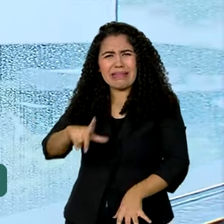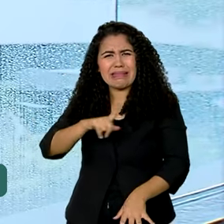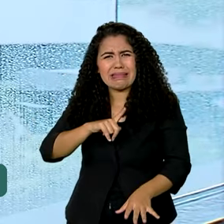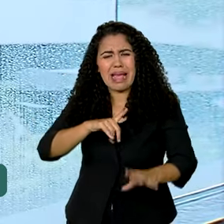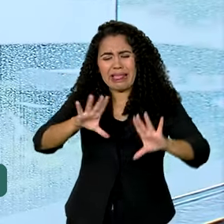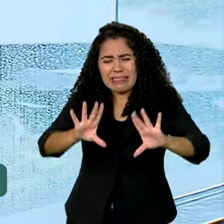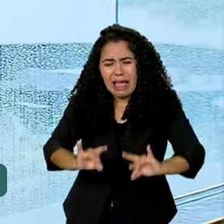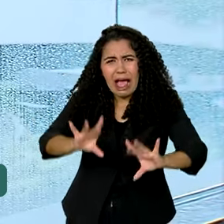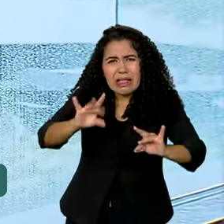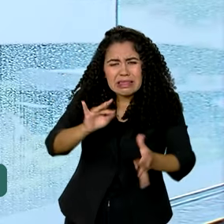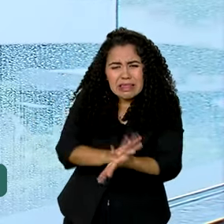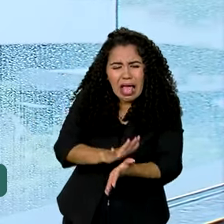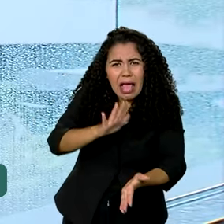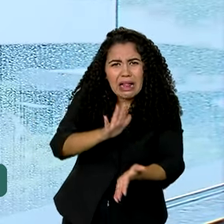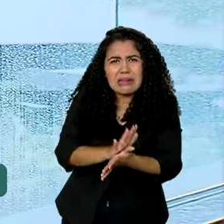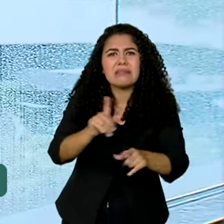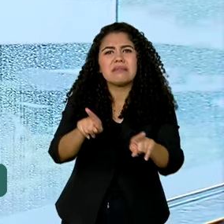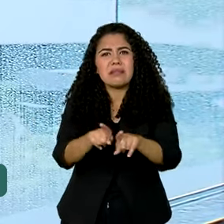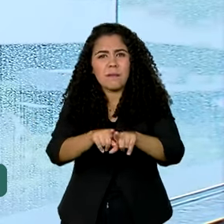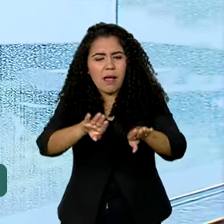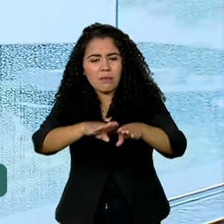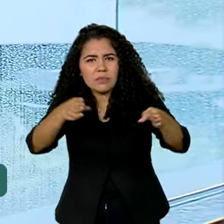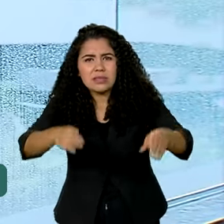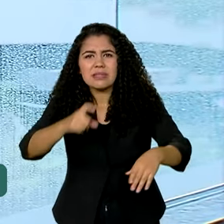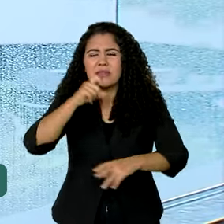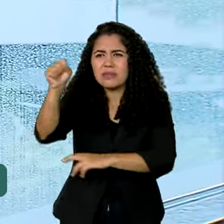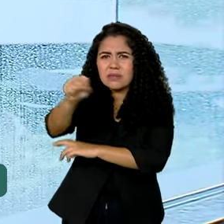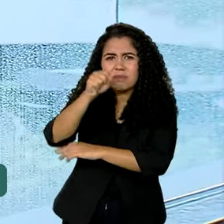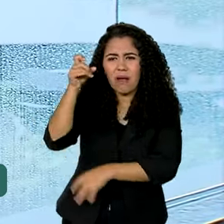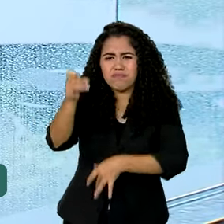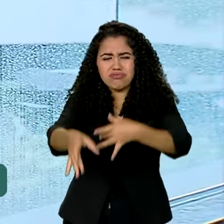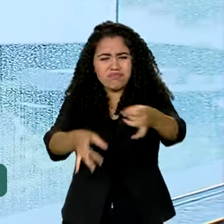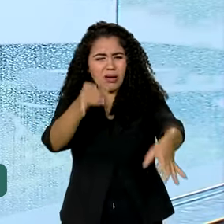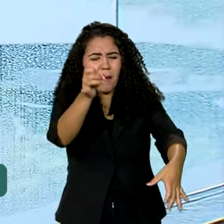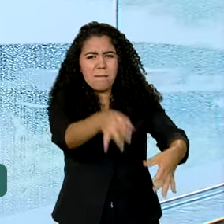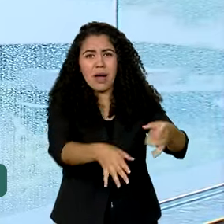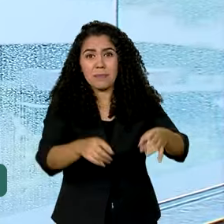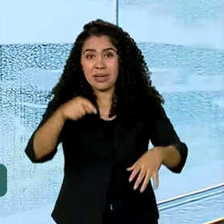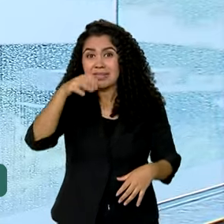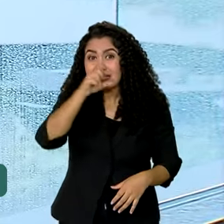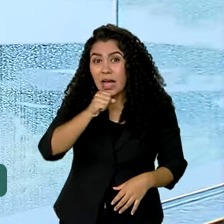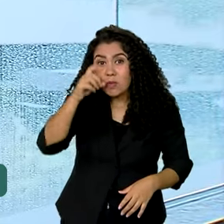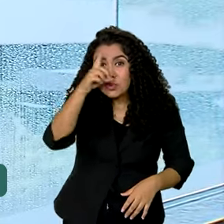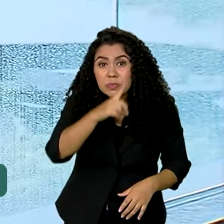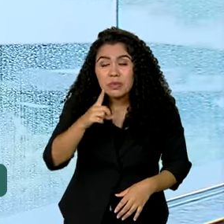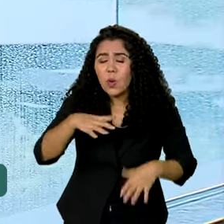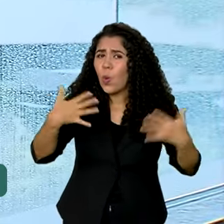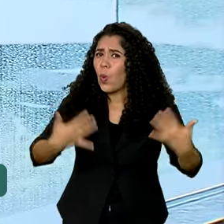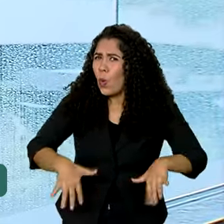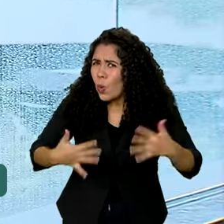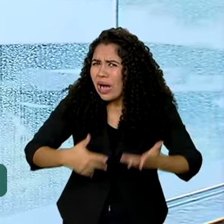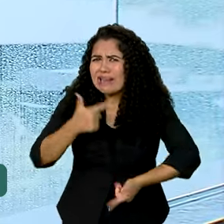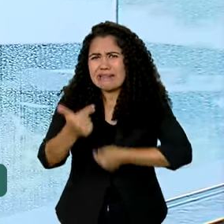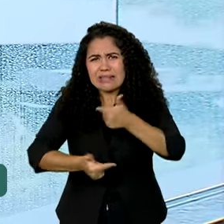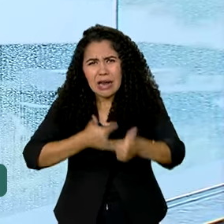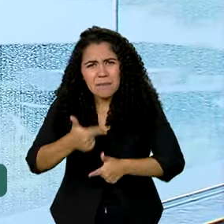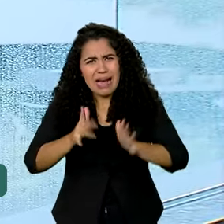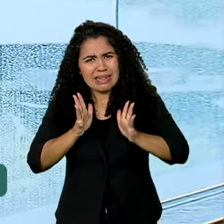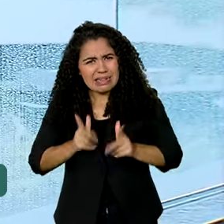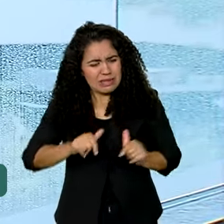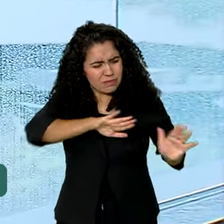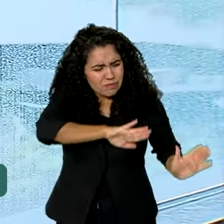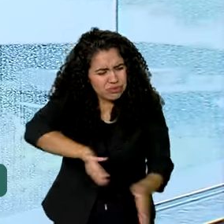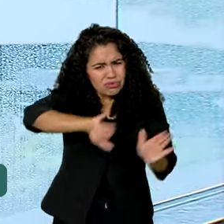lama, móveis e eletrodomésticos empilhados. Por aqui foi um final de semana de muito trabalho, limpeza,